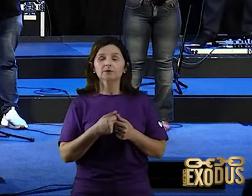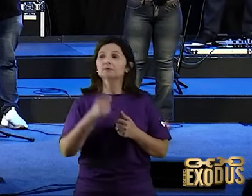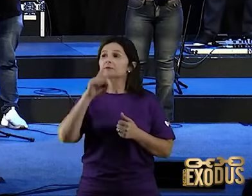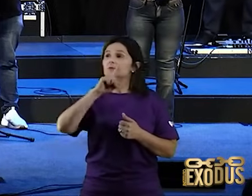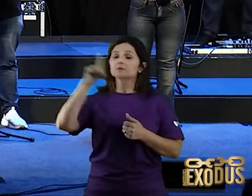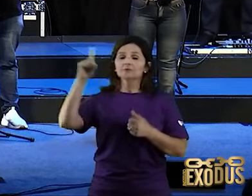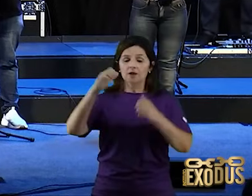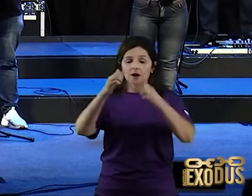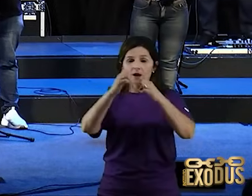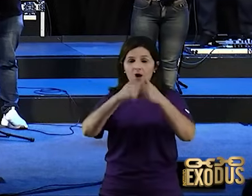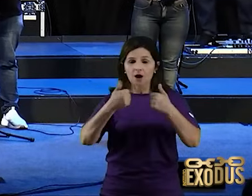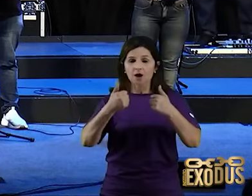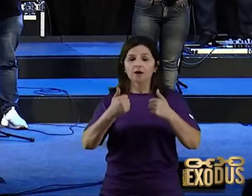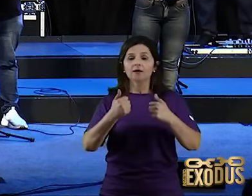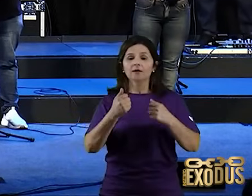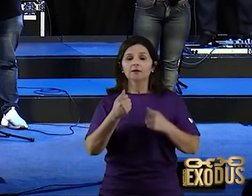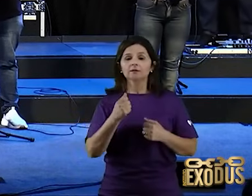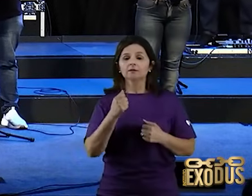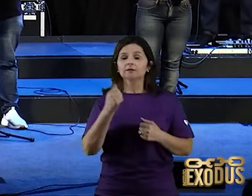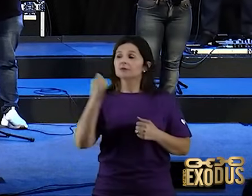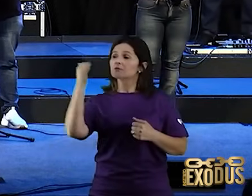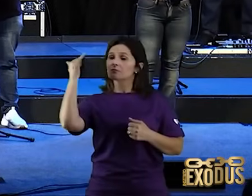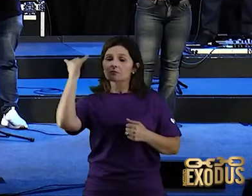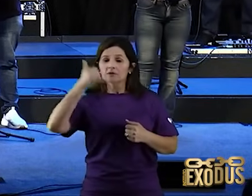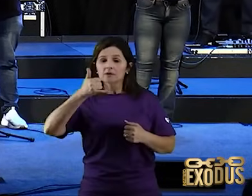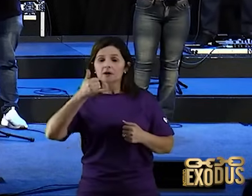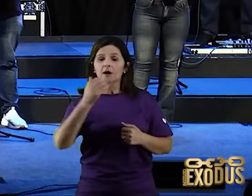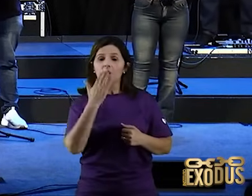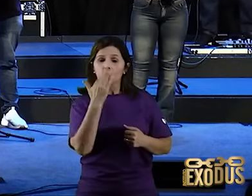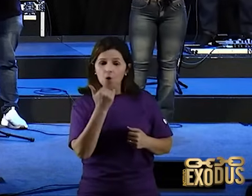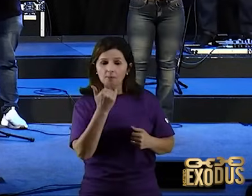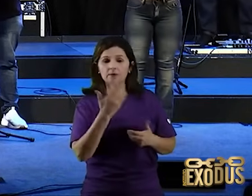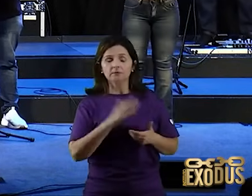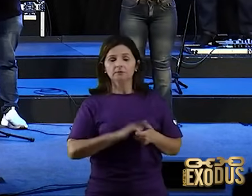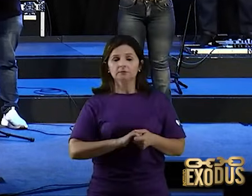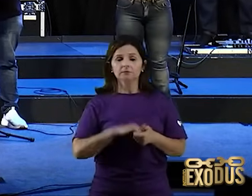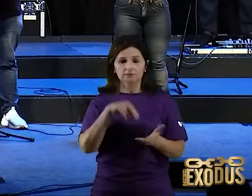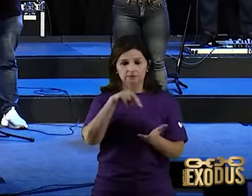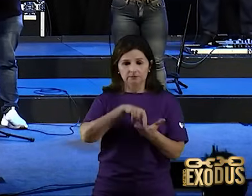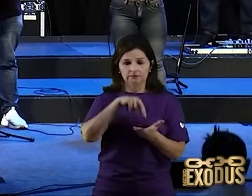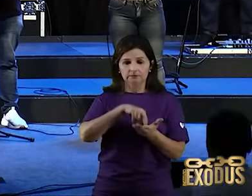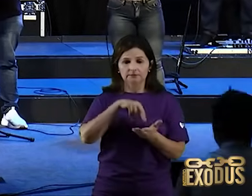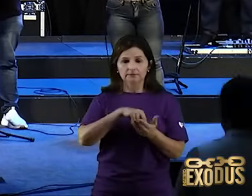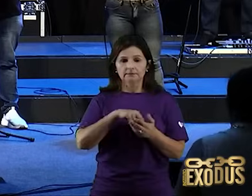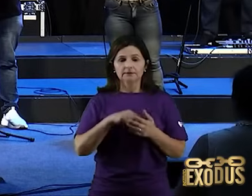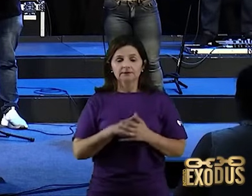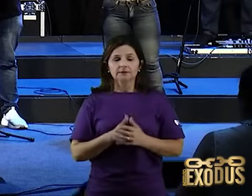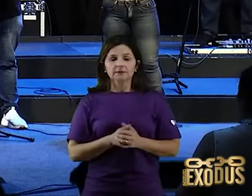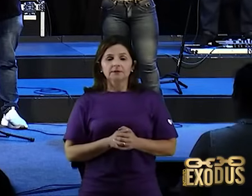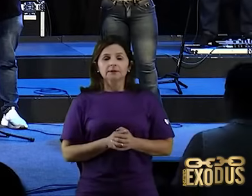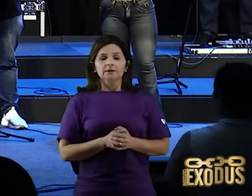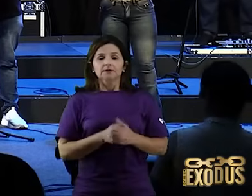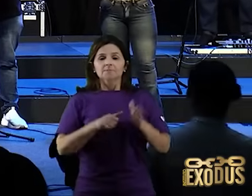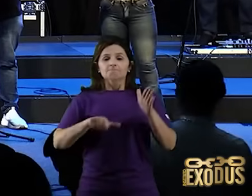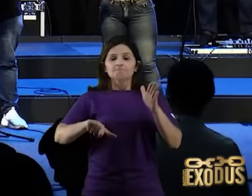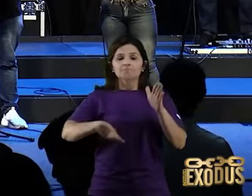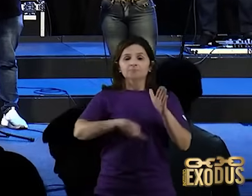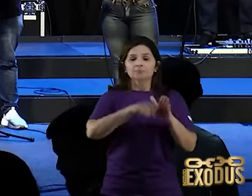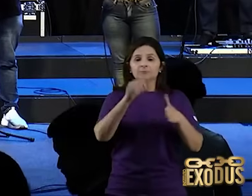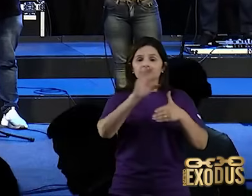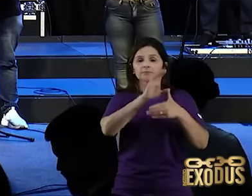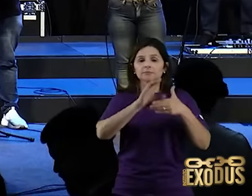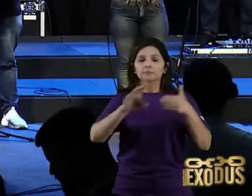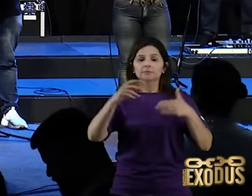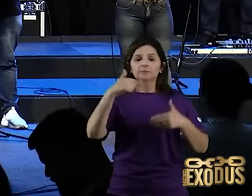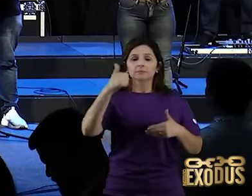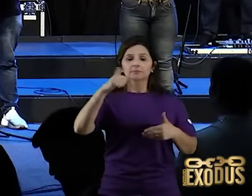Ele tá te incluindo Agora sim vamos ficar em pé primeiro os corntios Capítulo 11